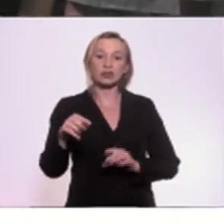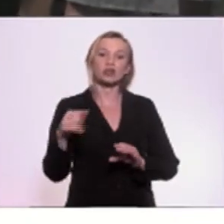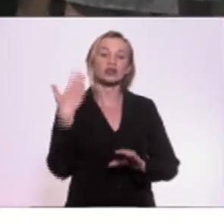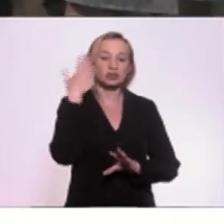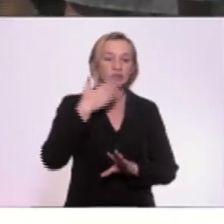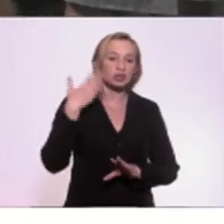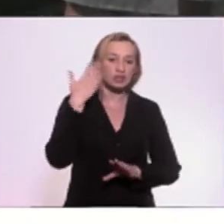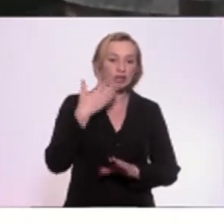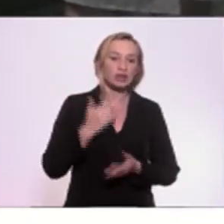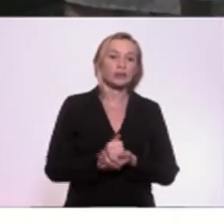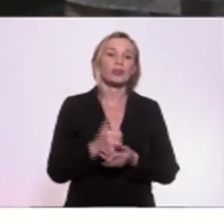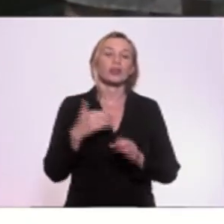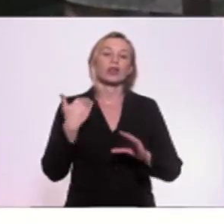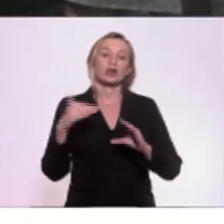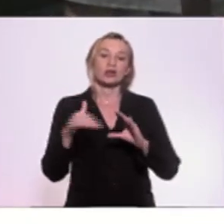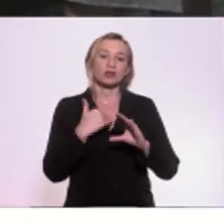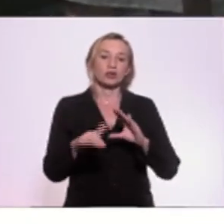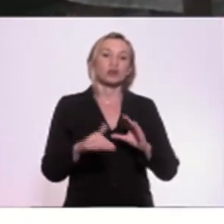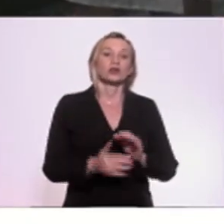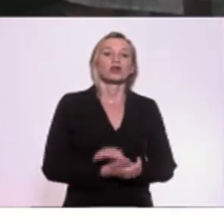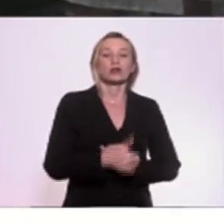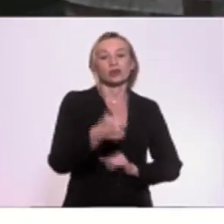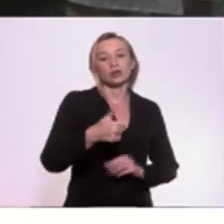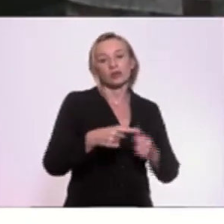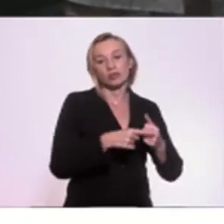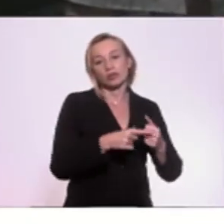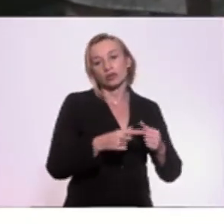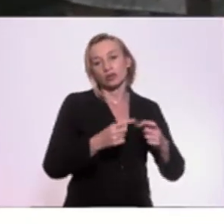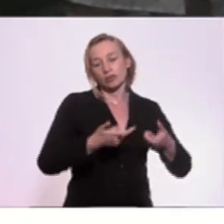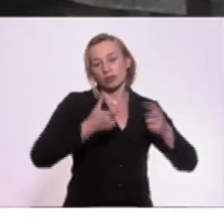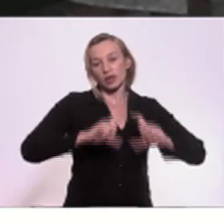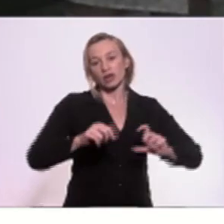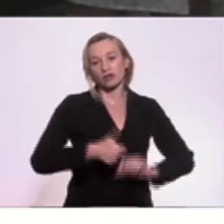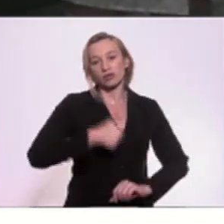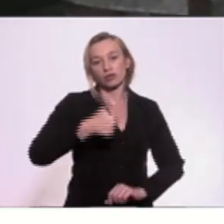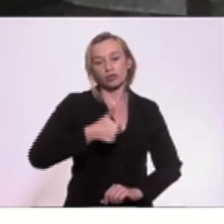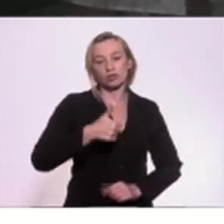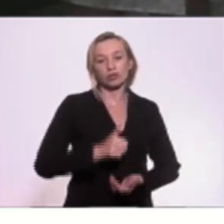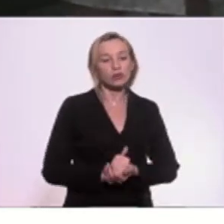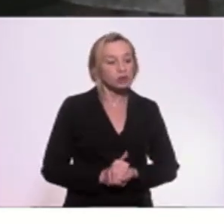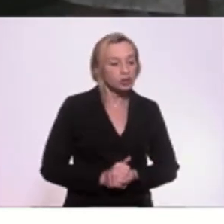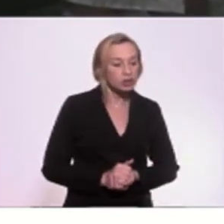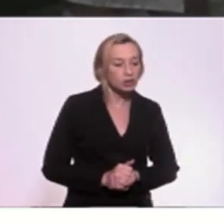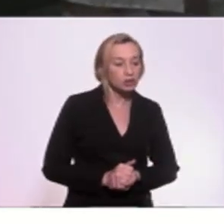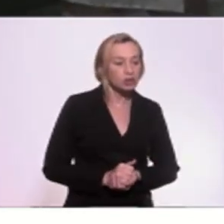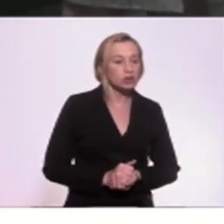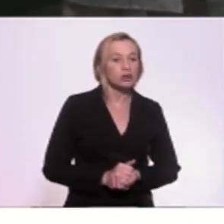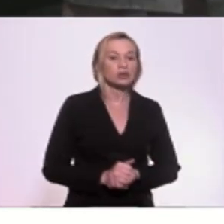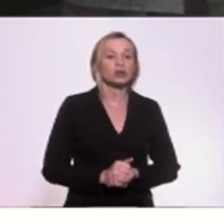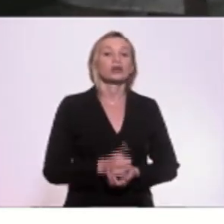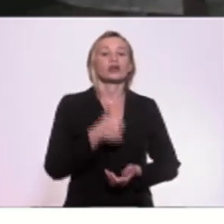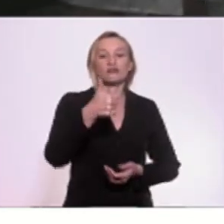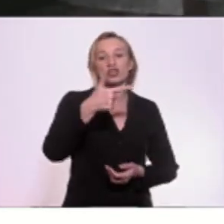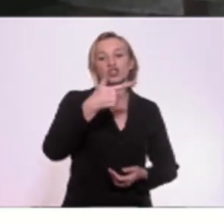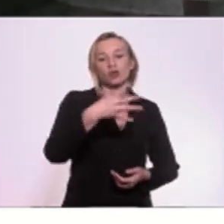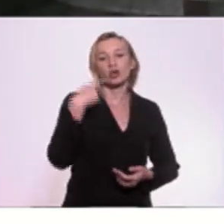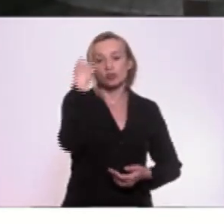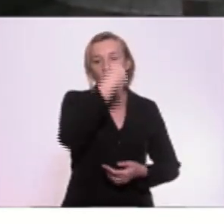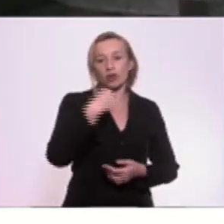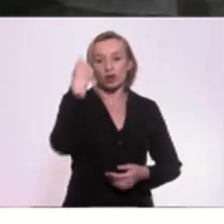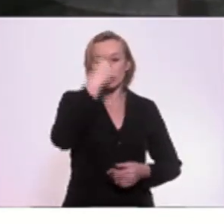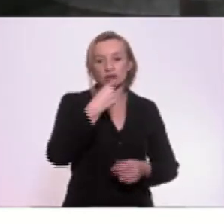mensagens. Parágrafo único, o cancelamento de que trata o caput deste artigo deverá ser efetuada em até 24